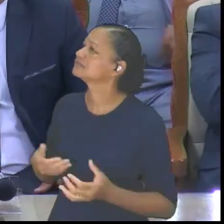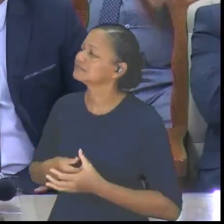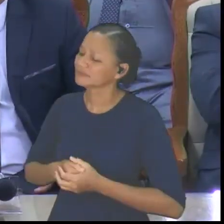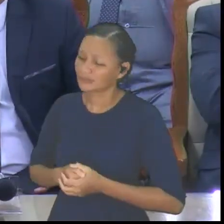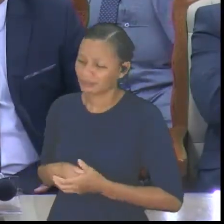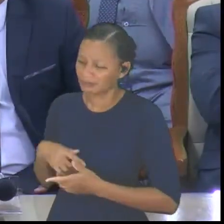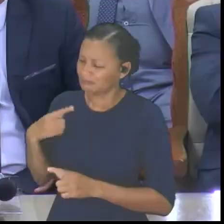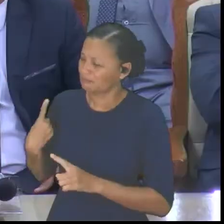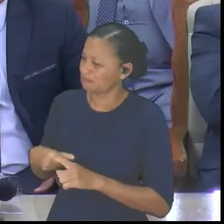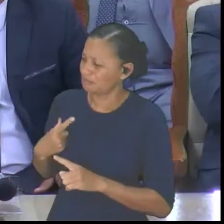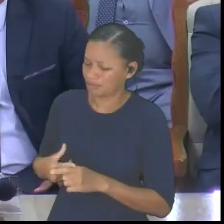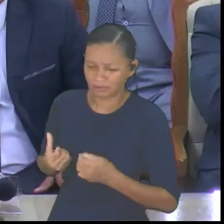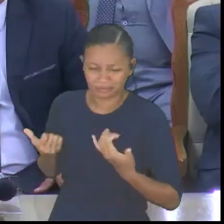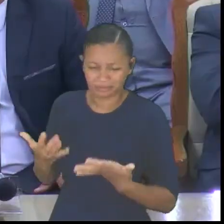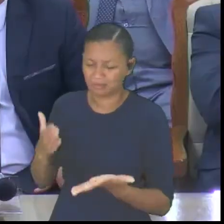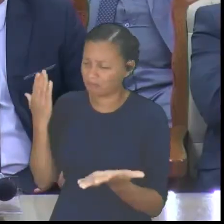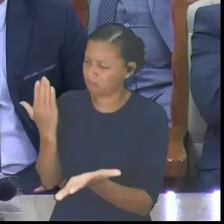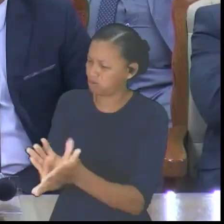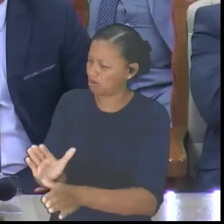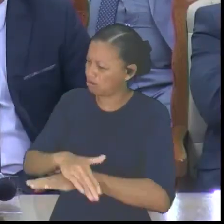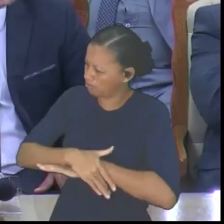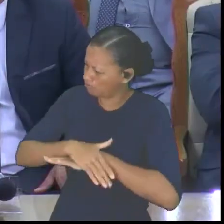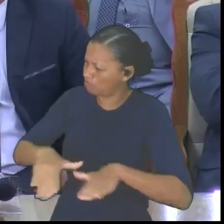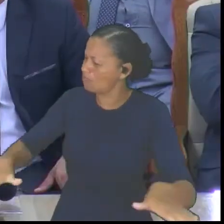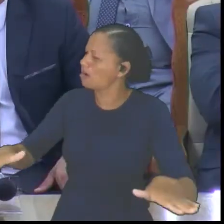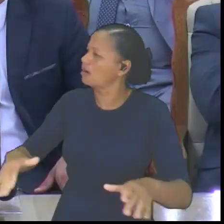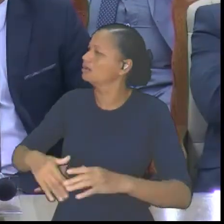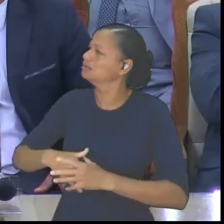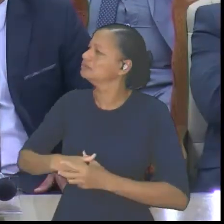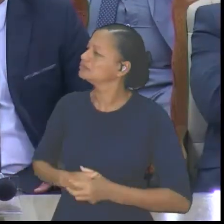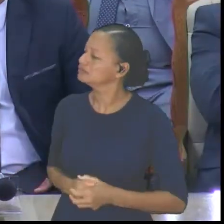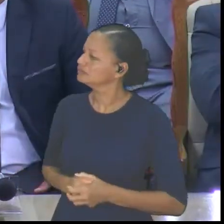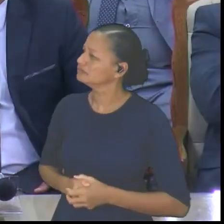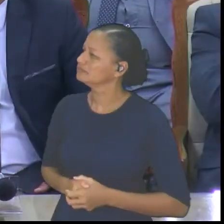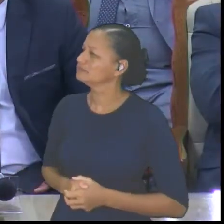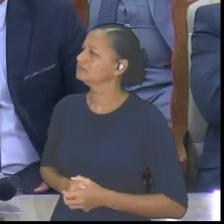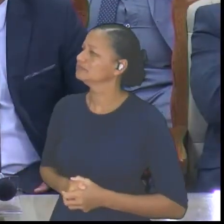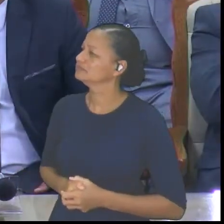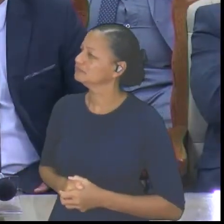Por que eu não entrego, eu não desisto, eu não paro?